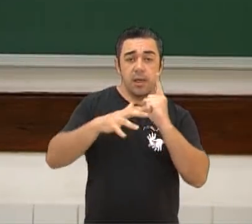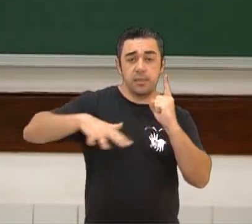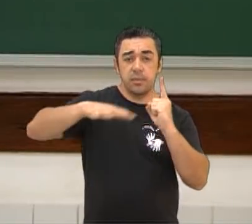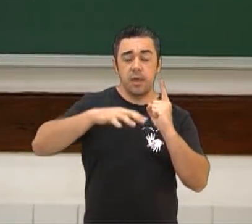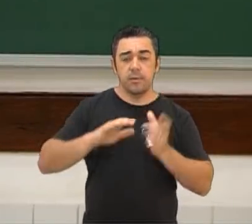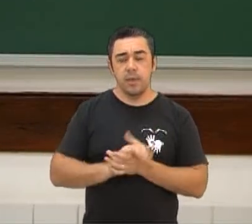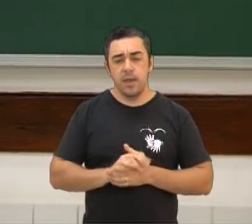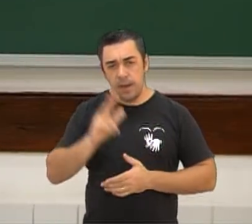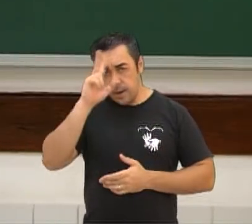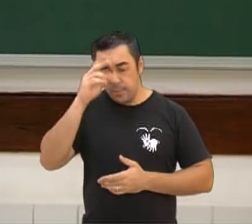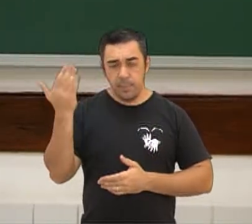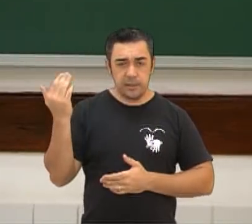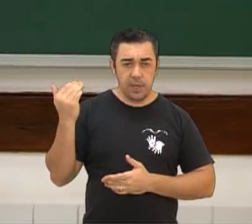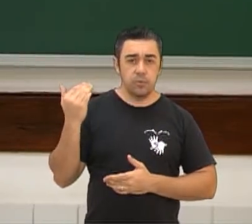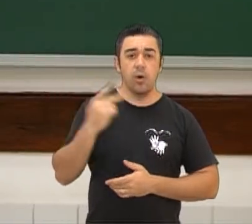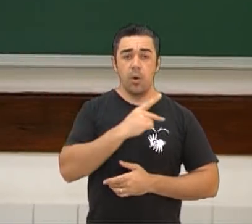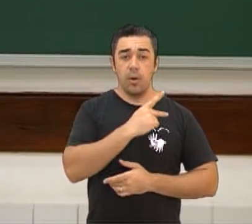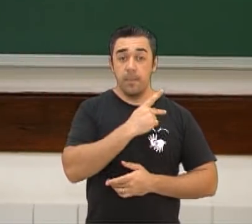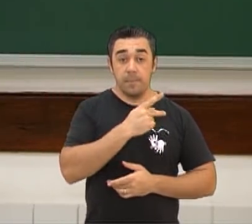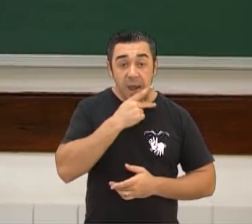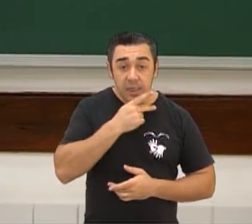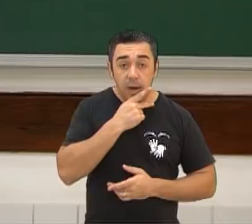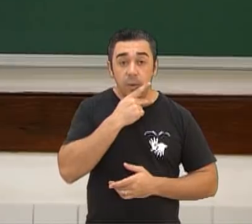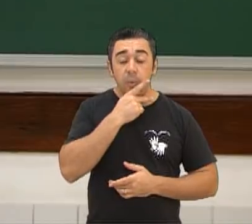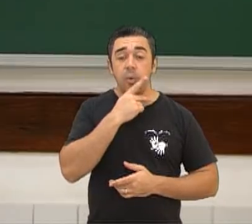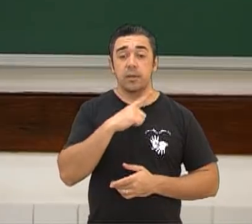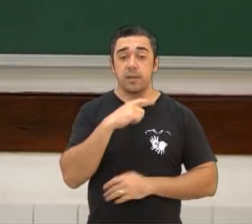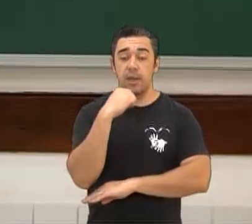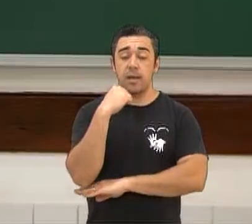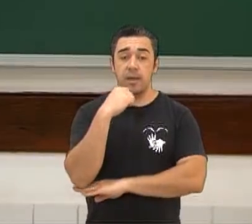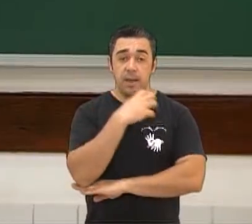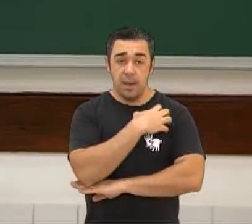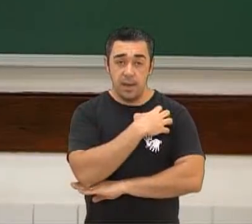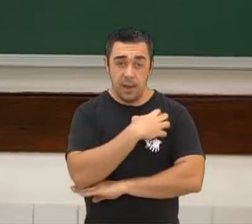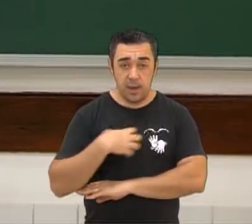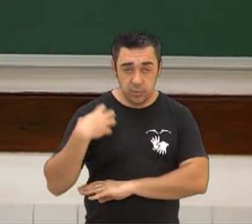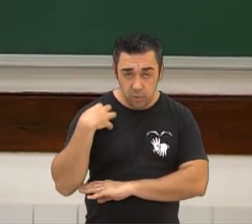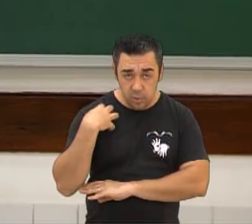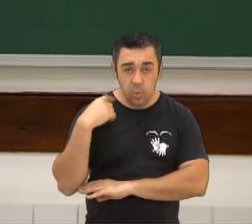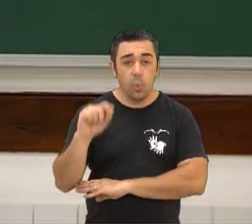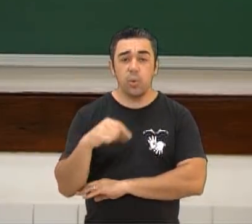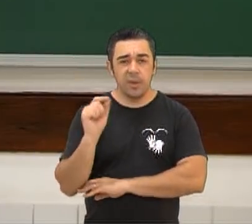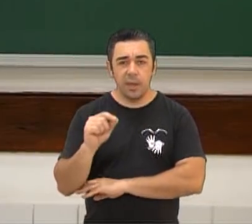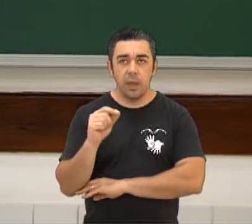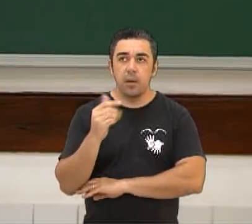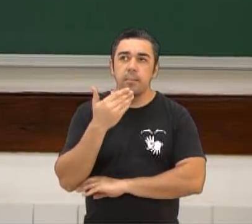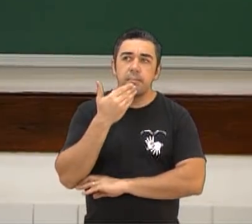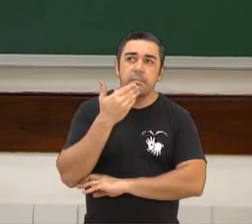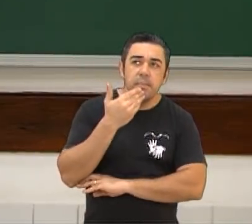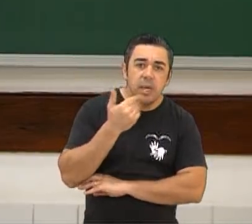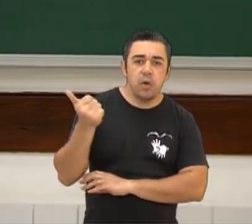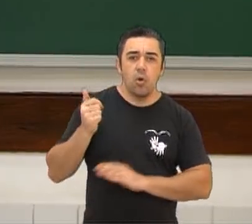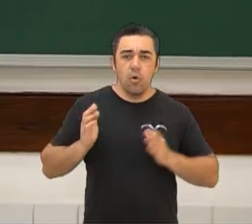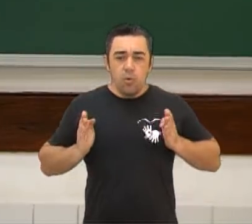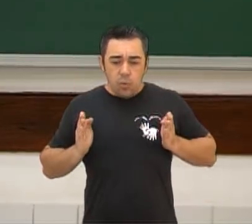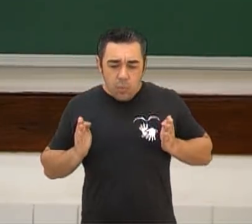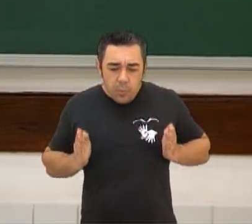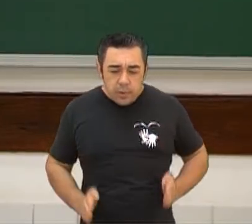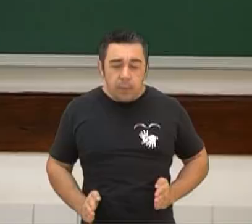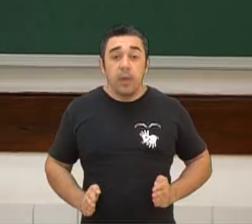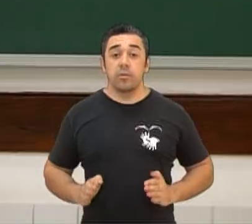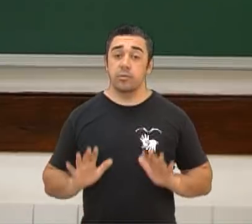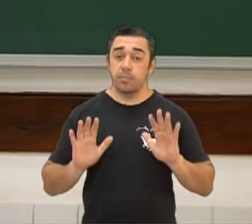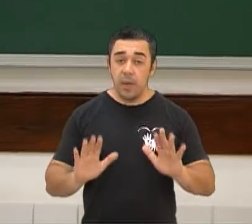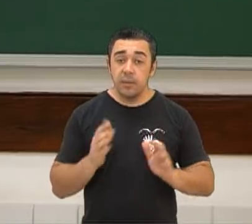lá em Platão e Aristóteles, né, o que era a virtude? Era a excelência do comportamento, o melhor comportamento. Nietzsche já está dizendo,